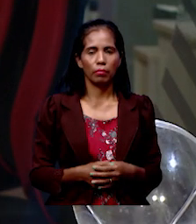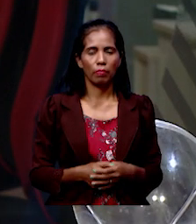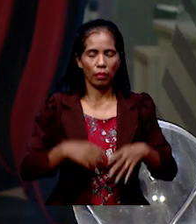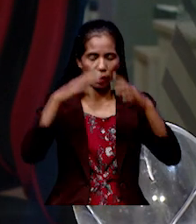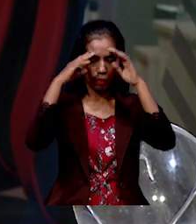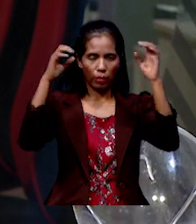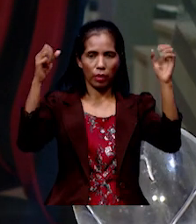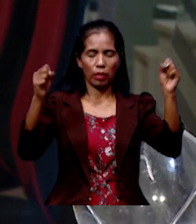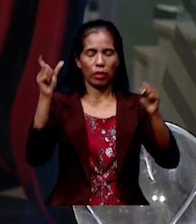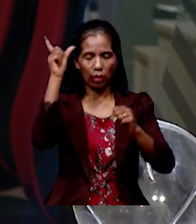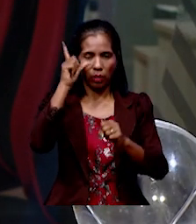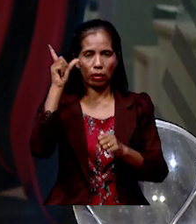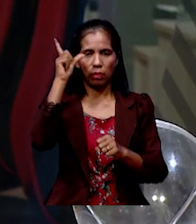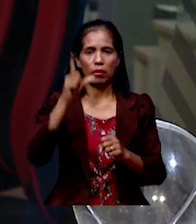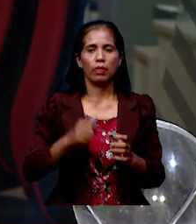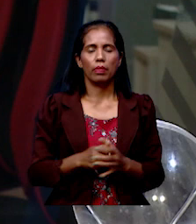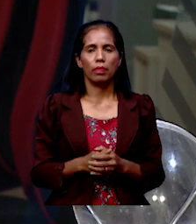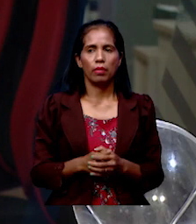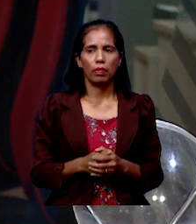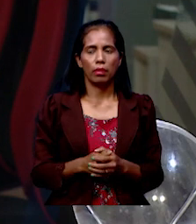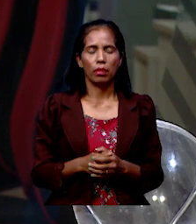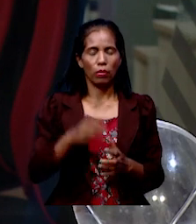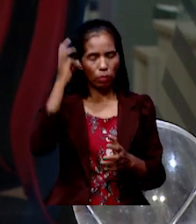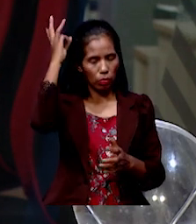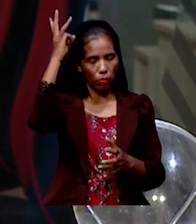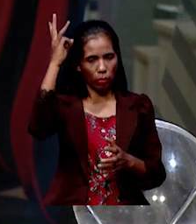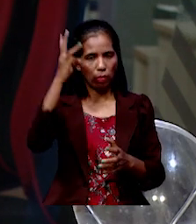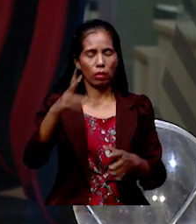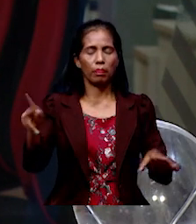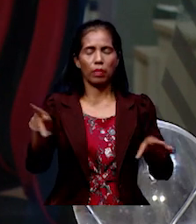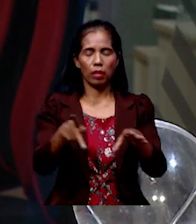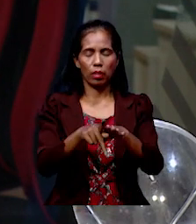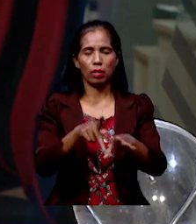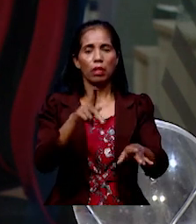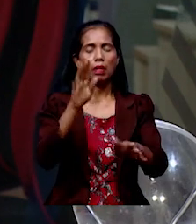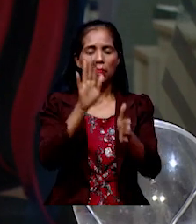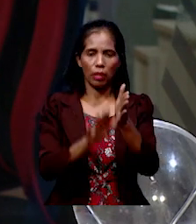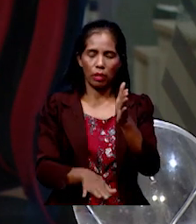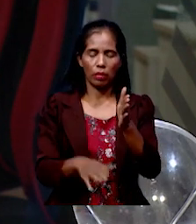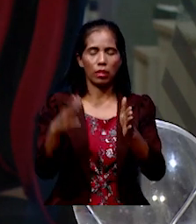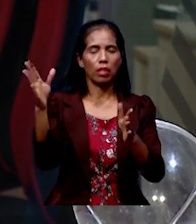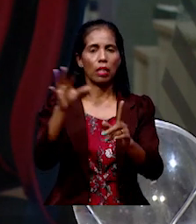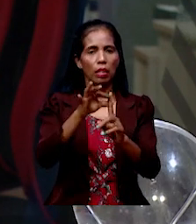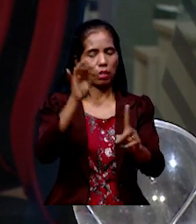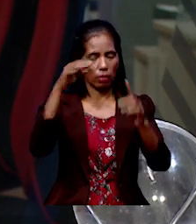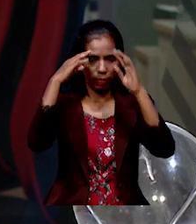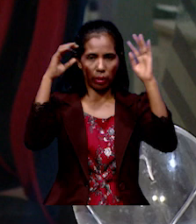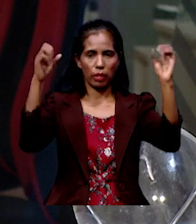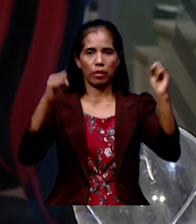Presidente da República Francisco Guterres Luolo preocupa rotaça participação menos e reeleição presidencial.